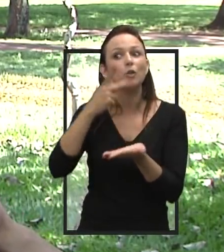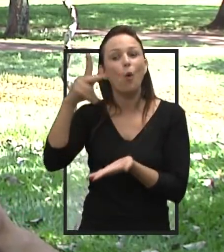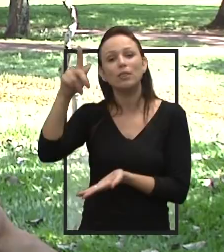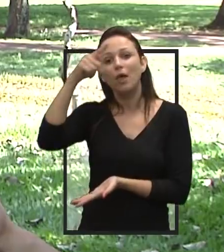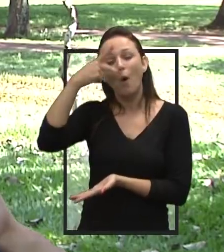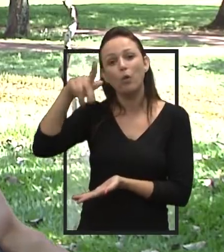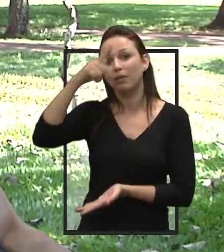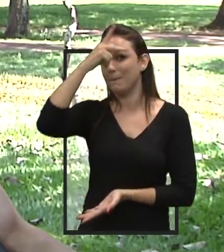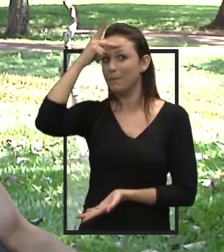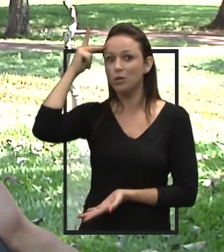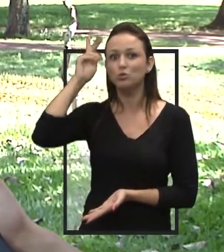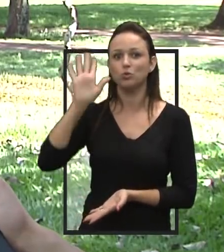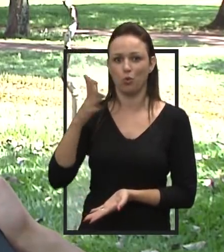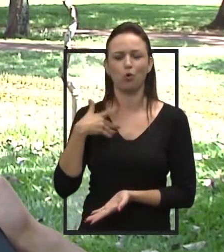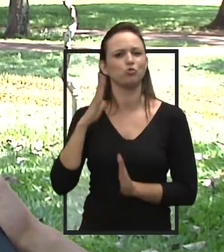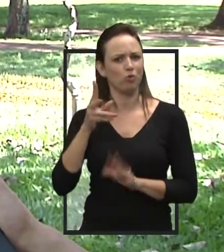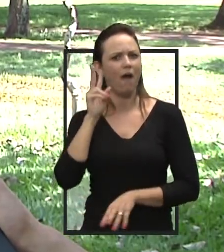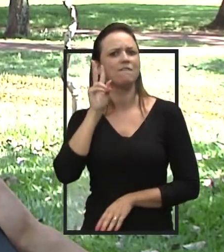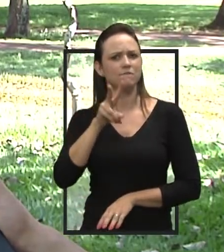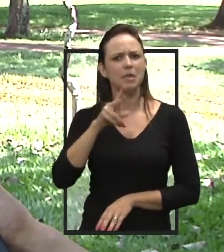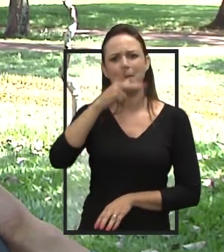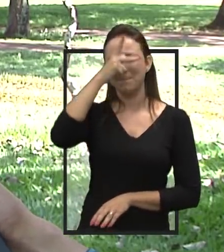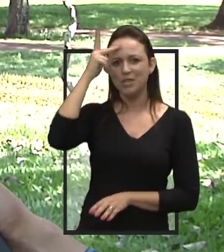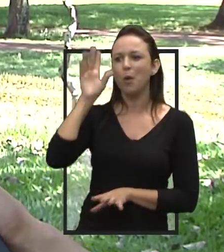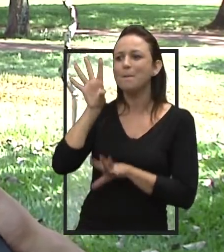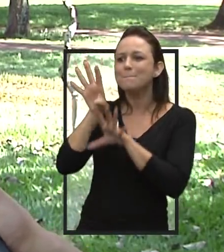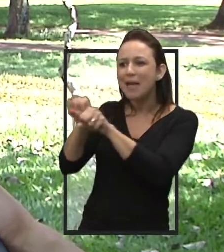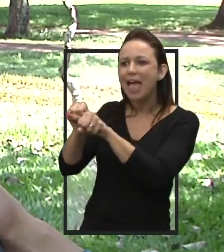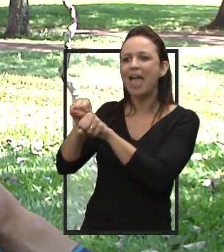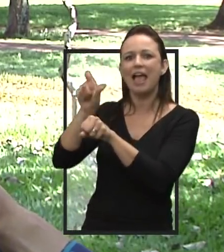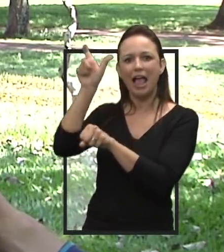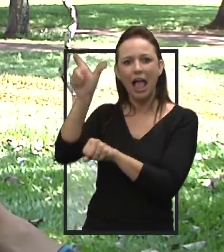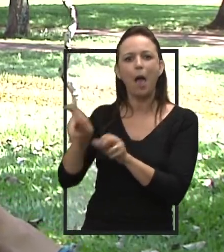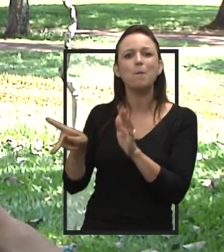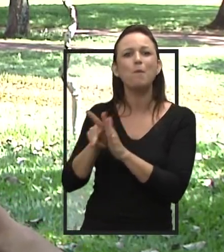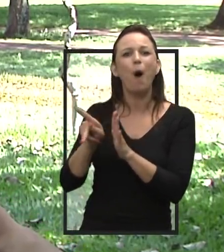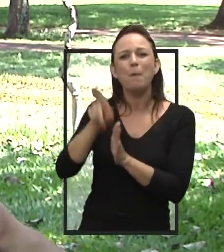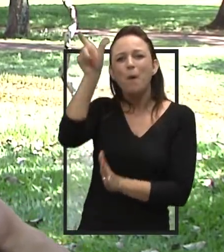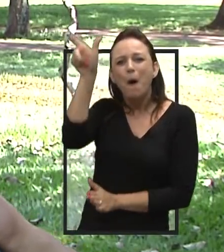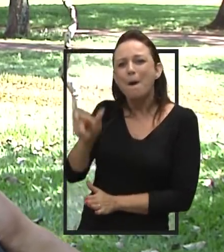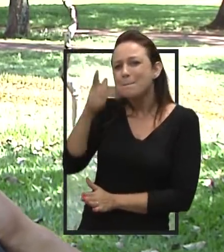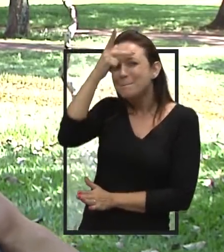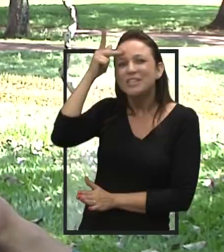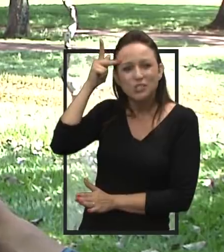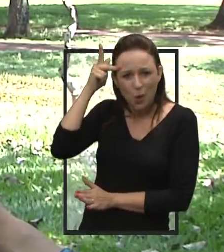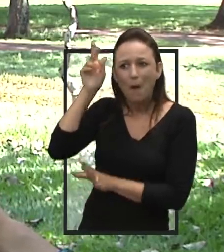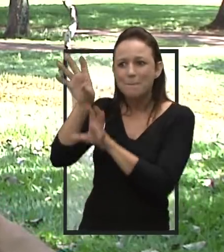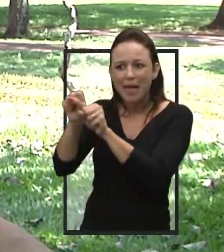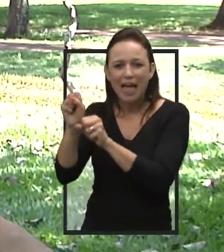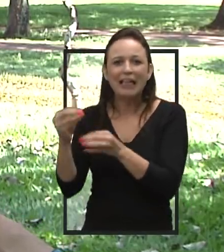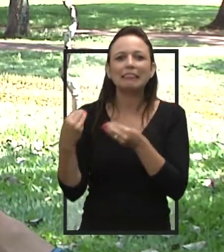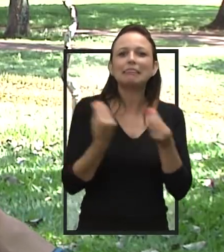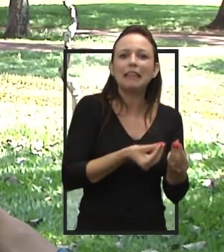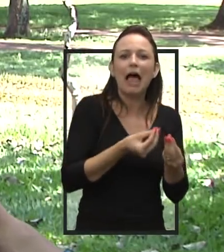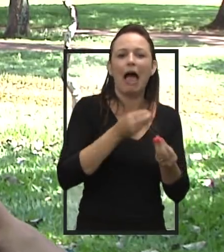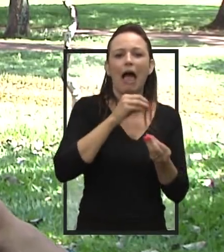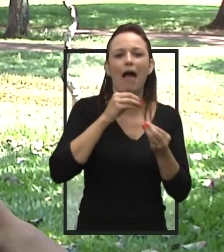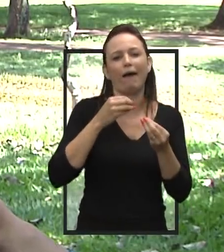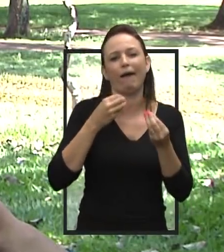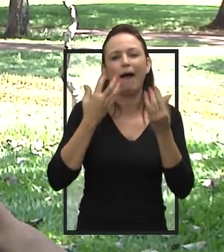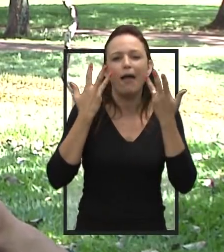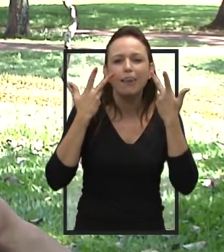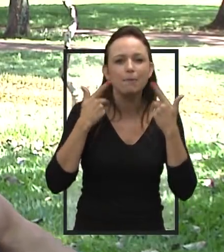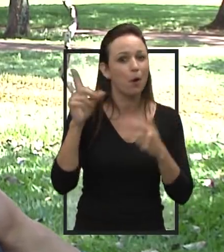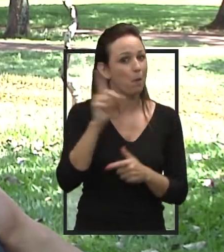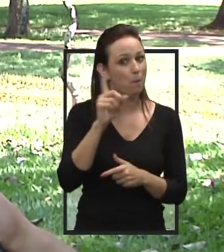várias pessoas tentando usar, no caso principalmente para acidente de serpentes, tentar usar soro humano para picada de serpente.